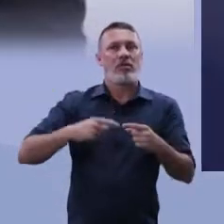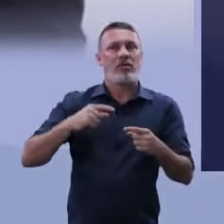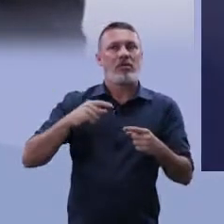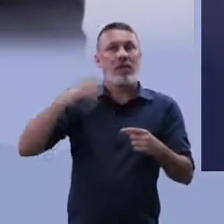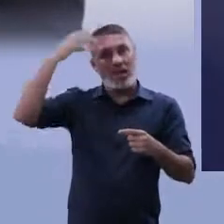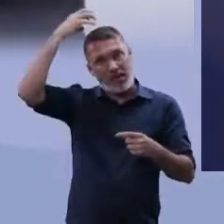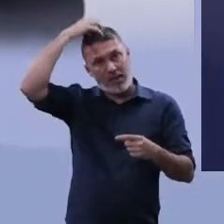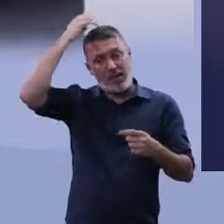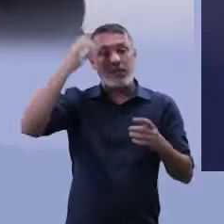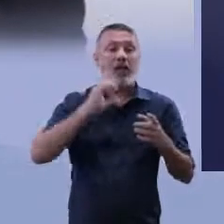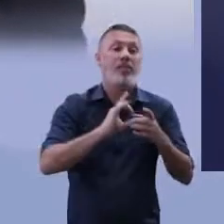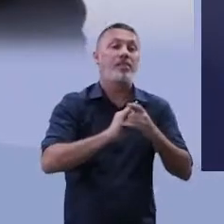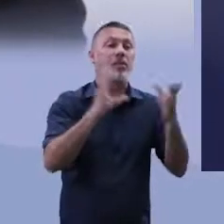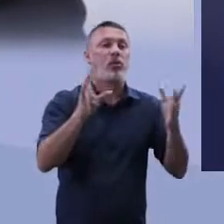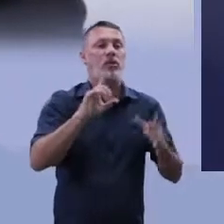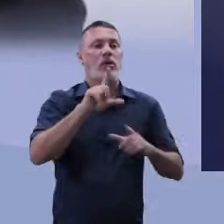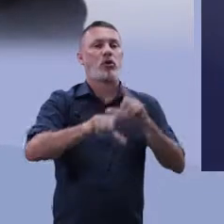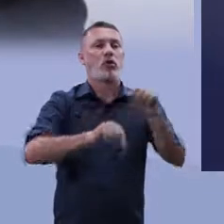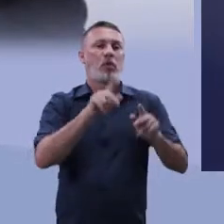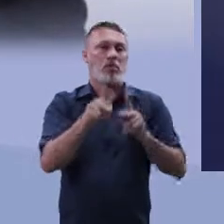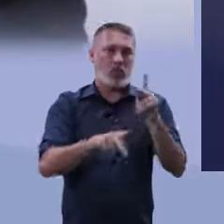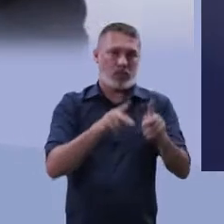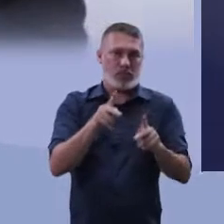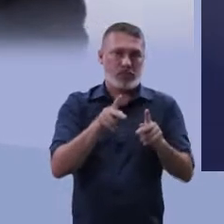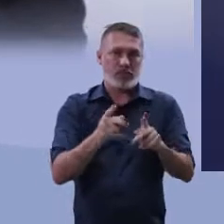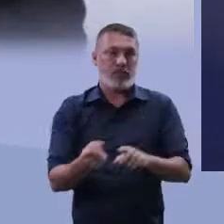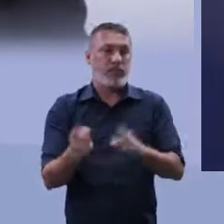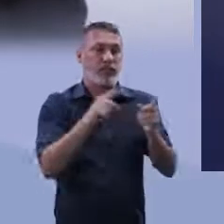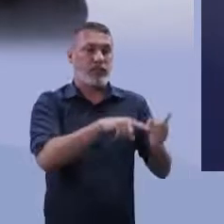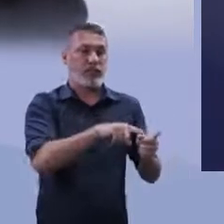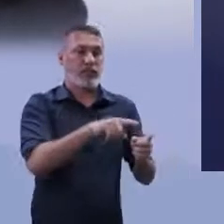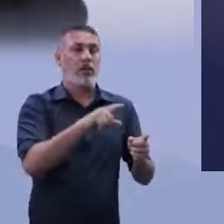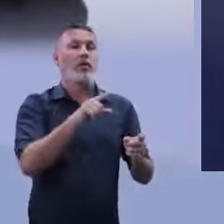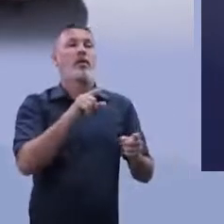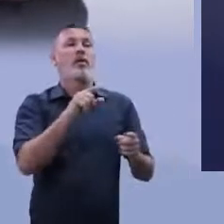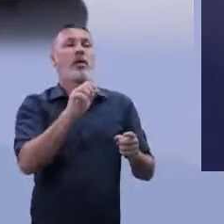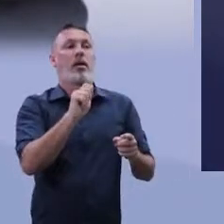descendência. O que legitima a democracia é a escolha popular. O que